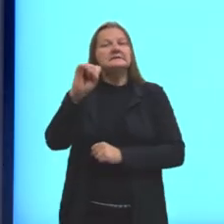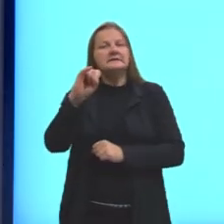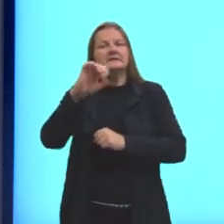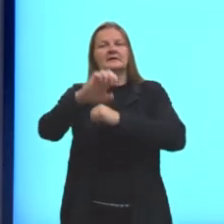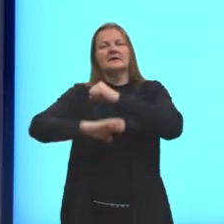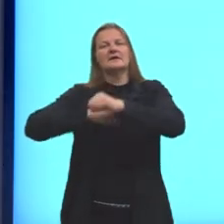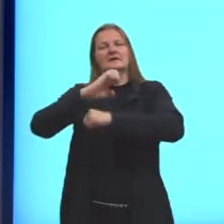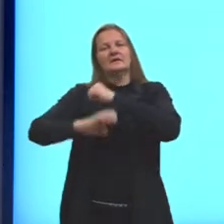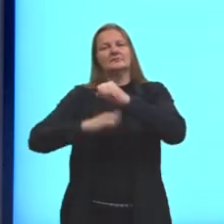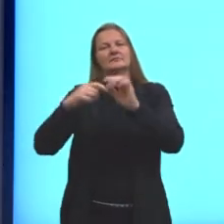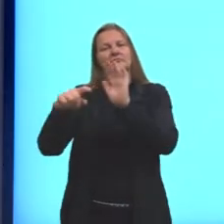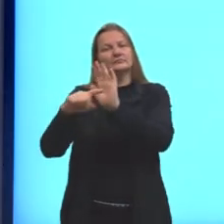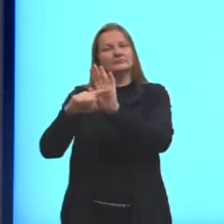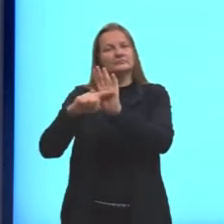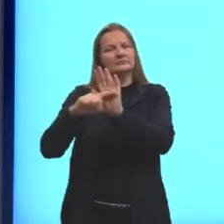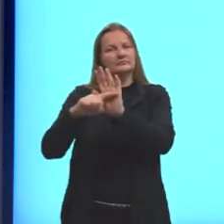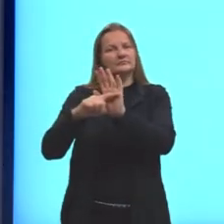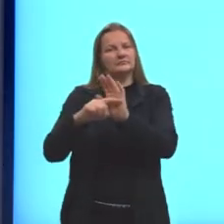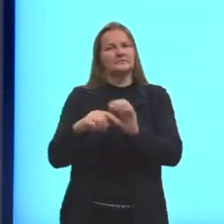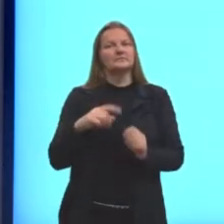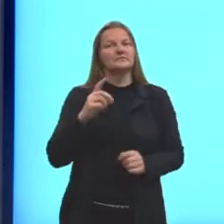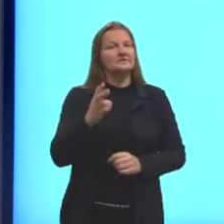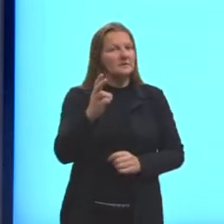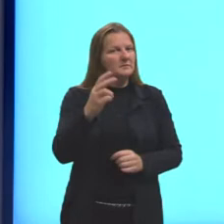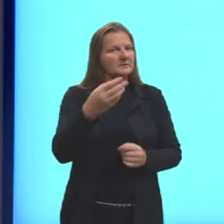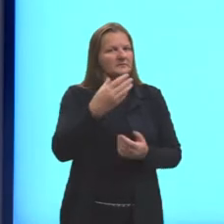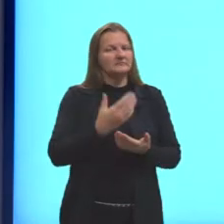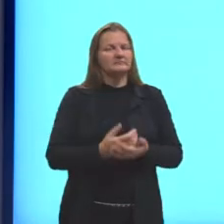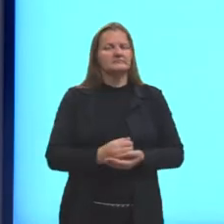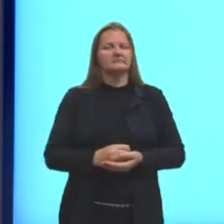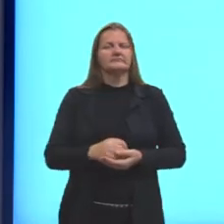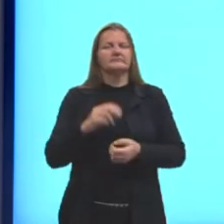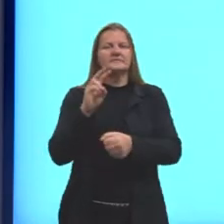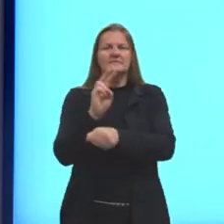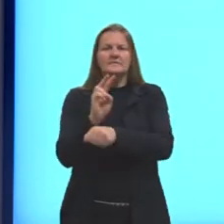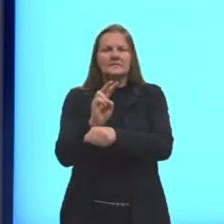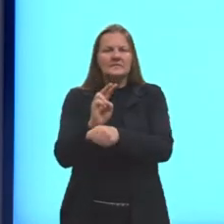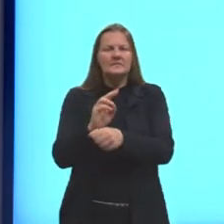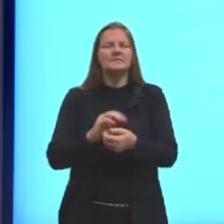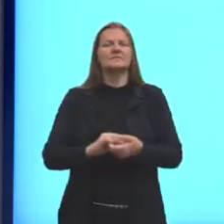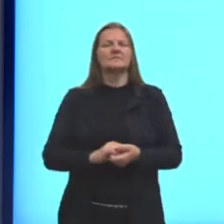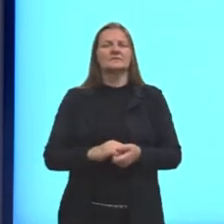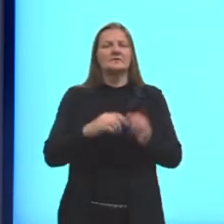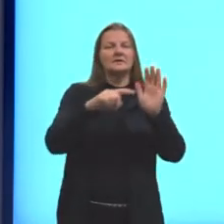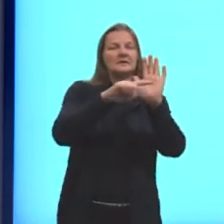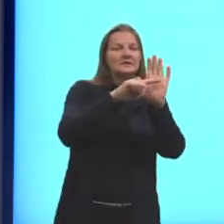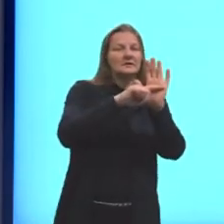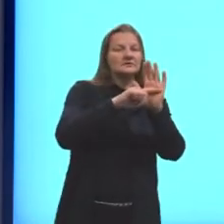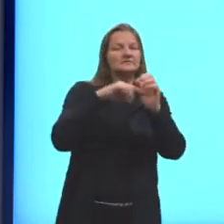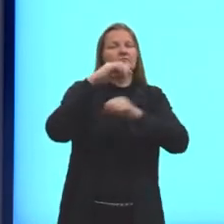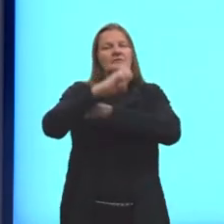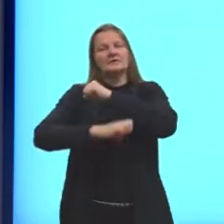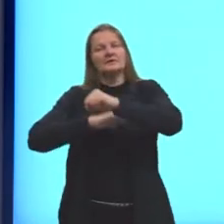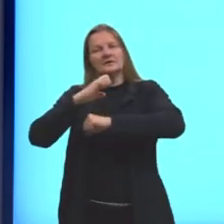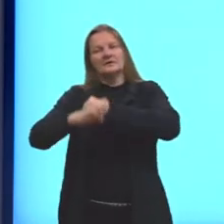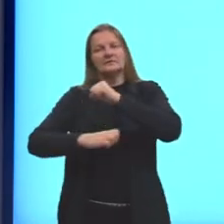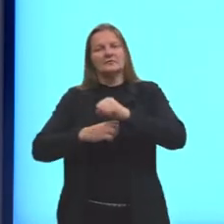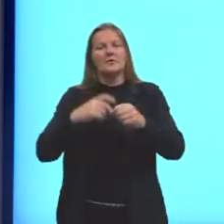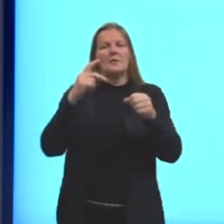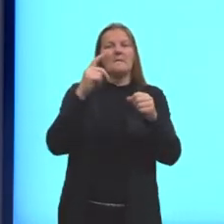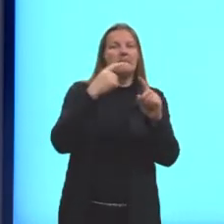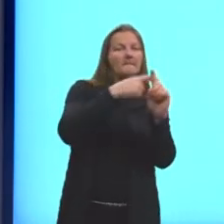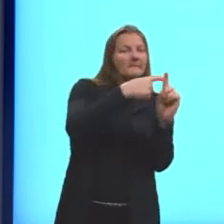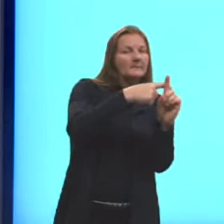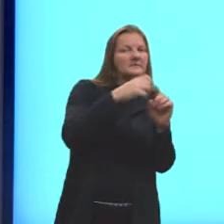elétron a gente usa o menos tá então a carga ela vai ser negativa se eu tiver falando de elétrons e ela vai ser